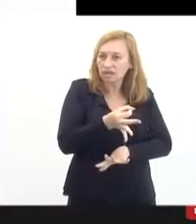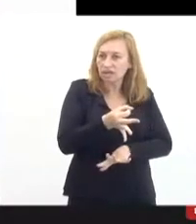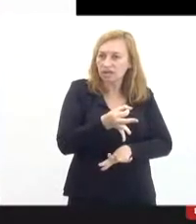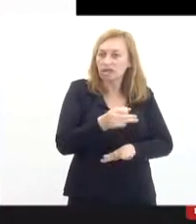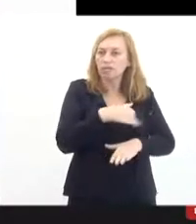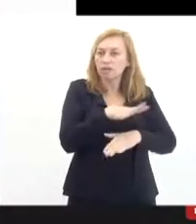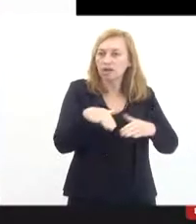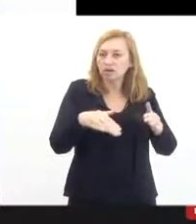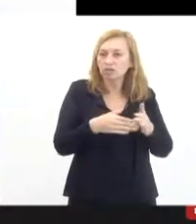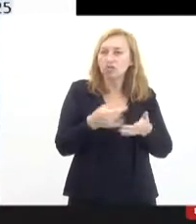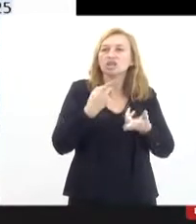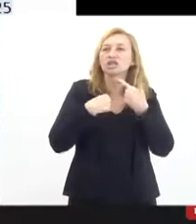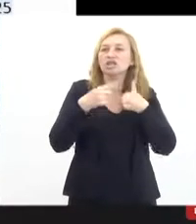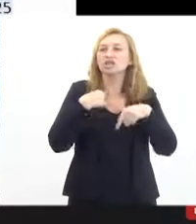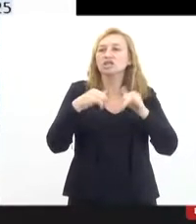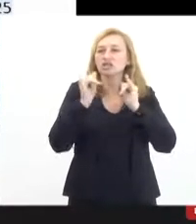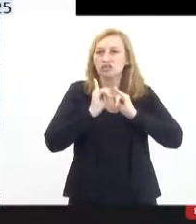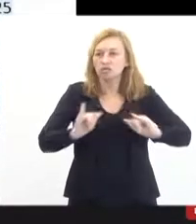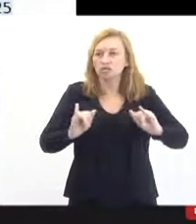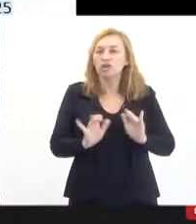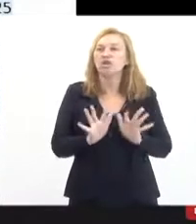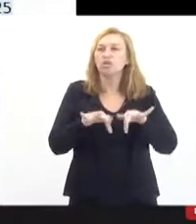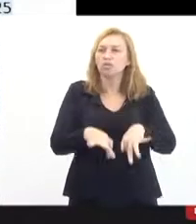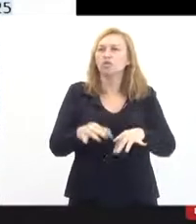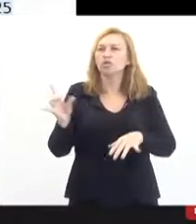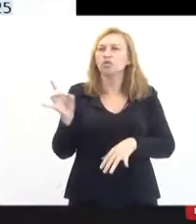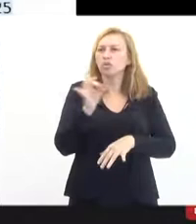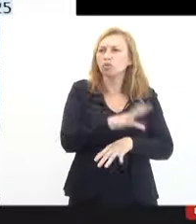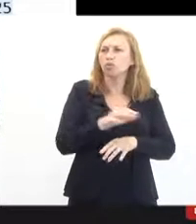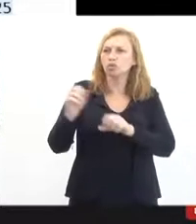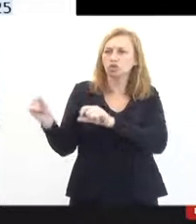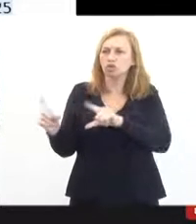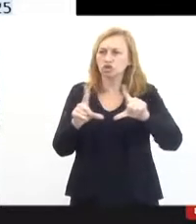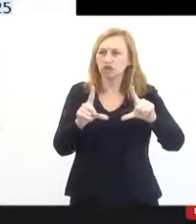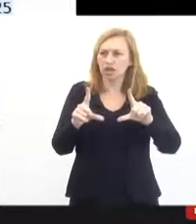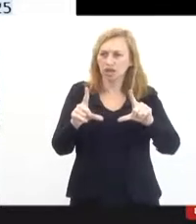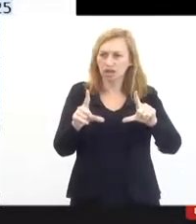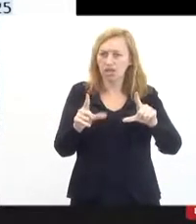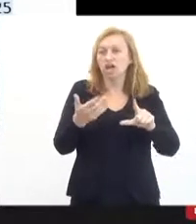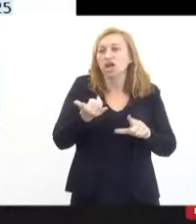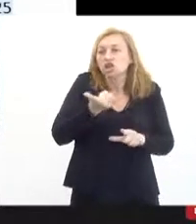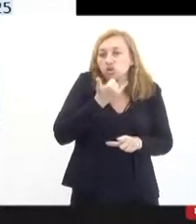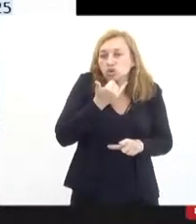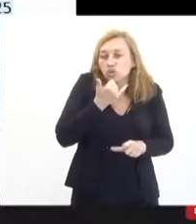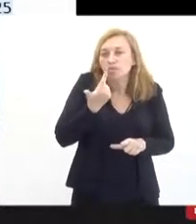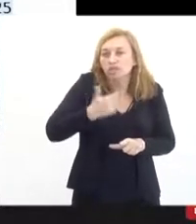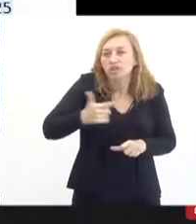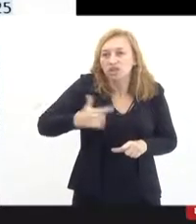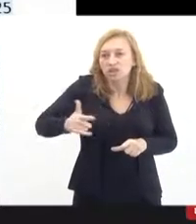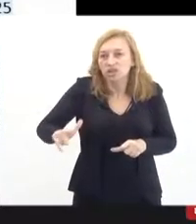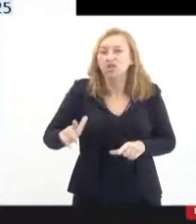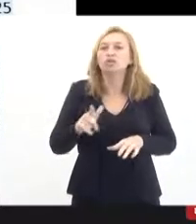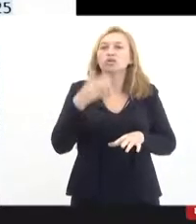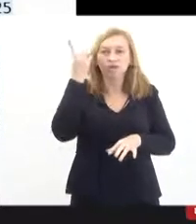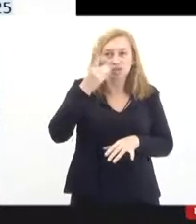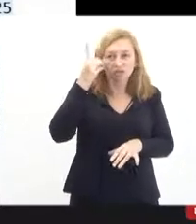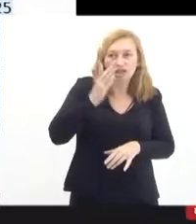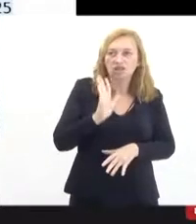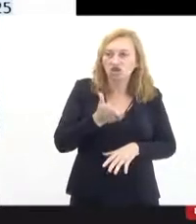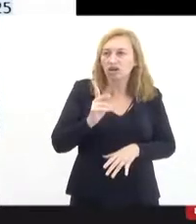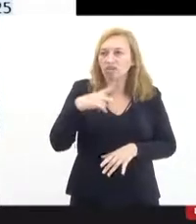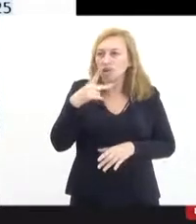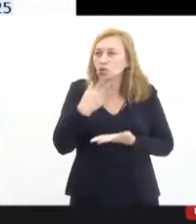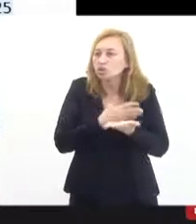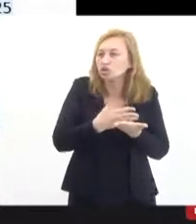usuários da informação. E, por fim, como último slide, aqui, me permita, está sendo repetitivo, porque o deputado já citou isso aqui no início